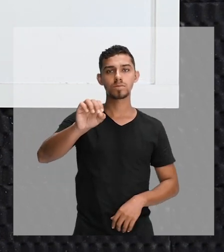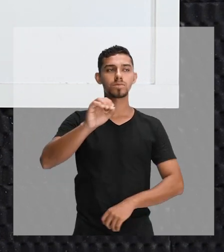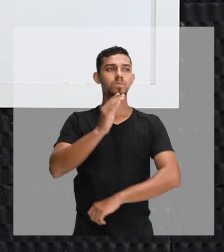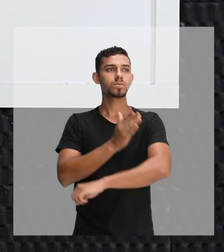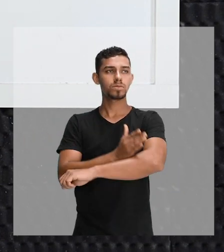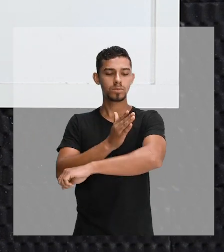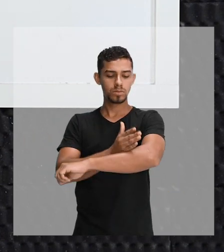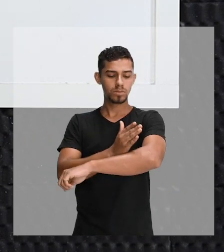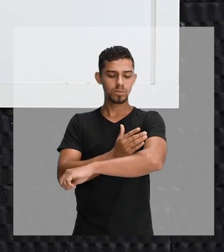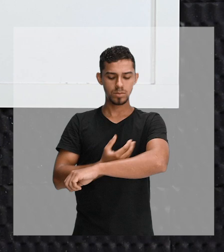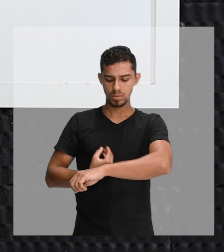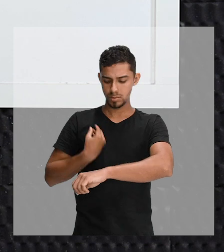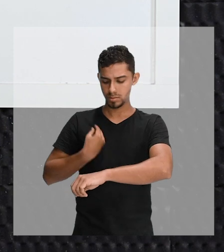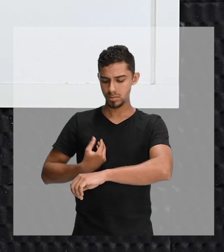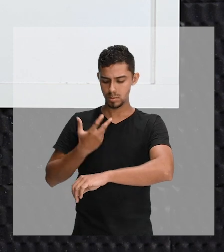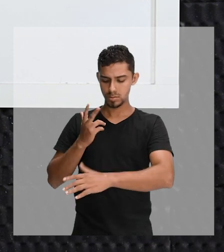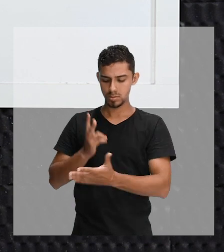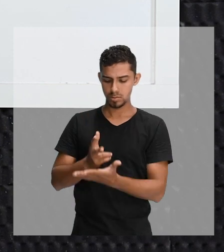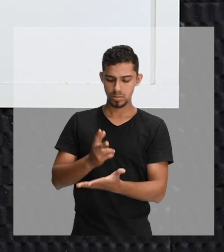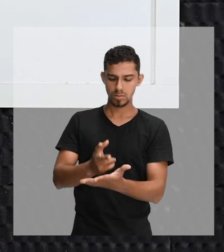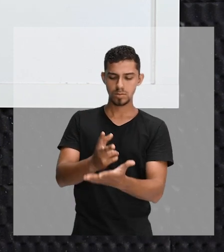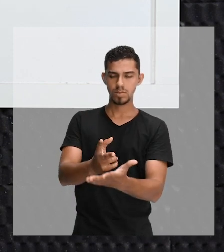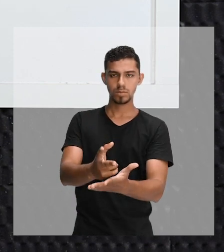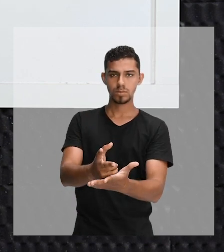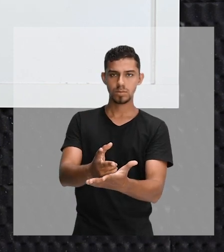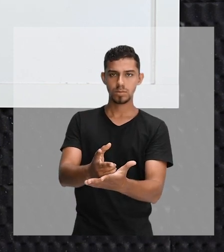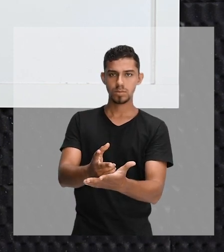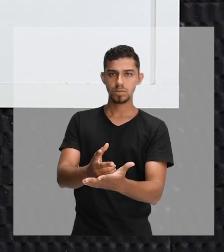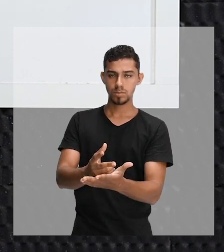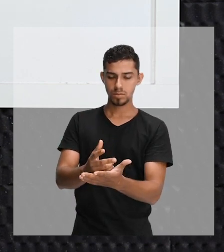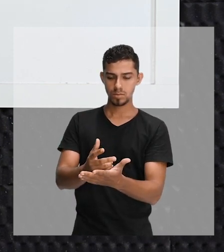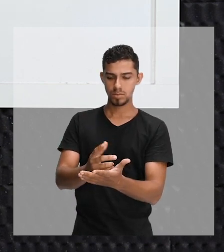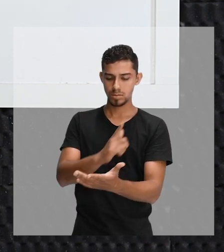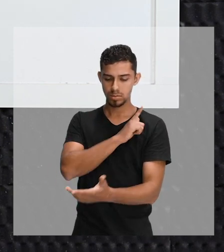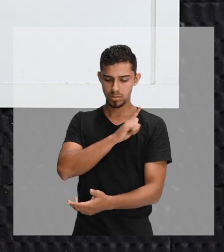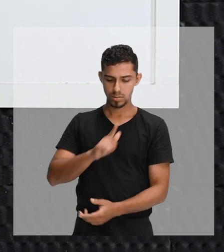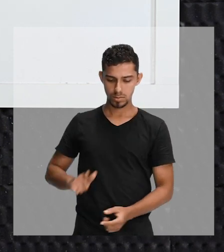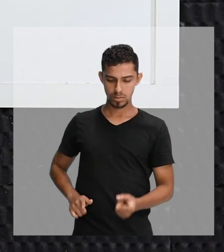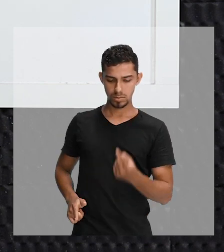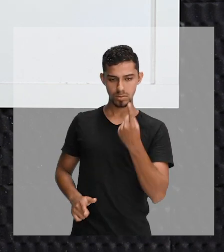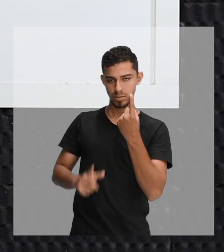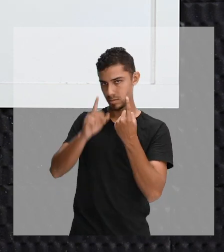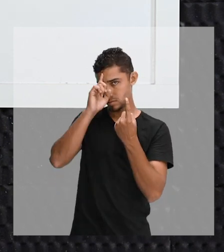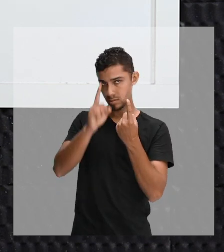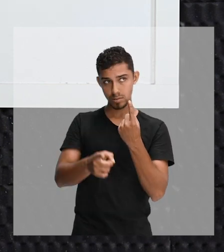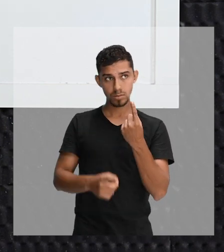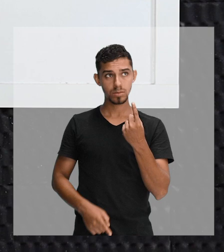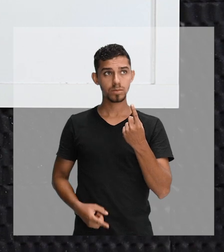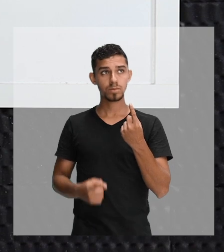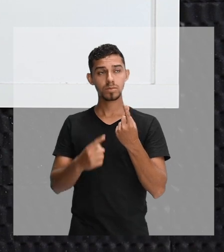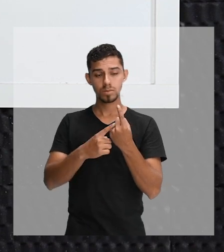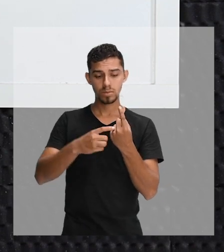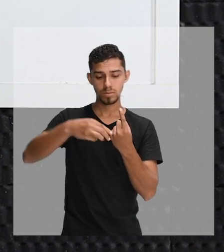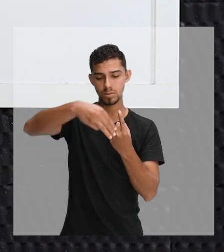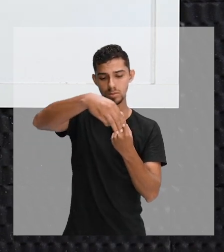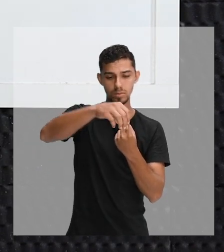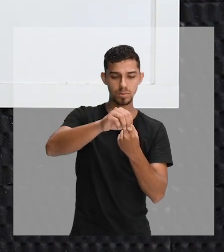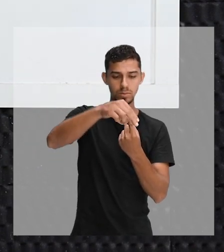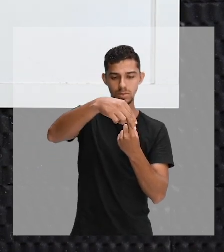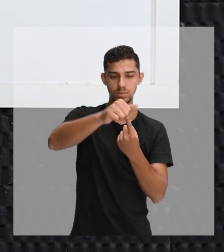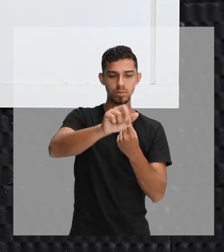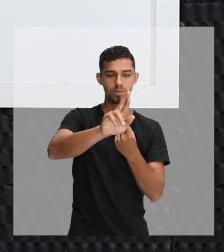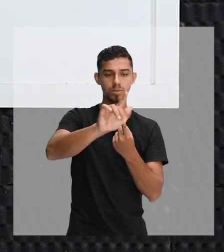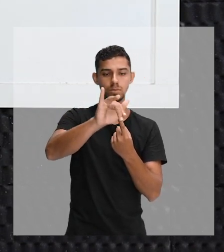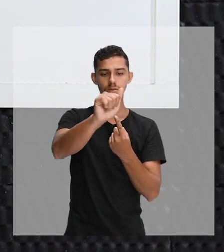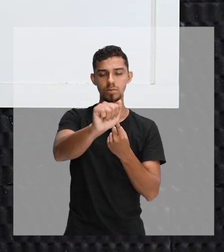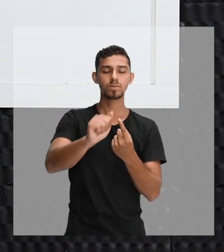a monarquia, obviamente, ok? E esta monarquia agora está associada ao poder espiritual.